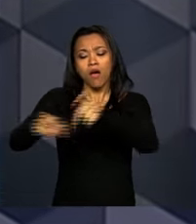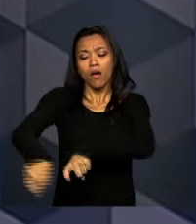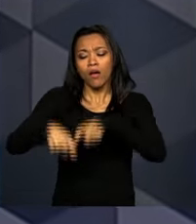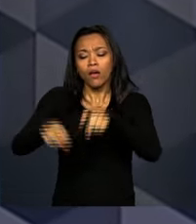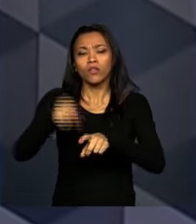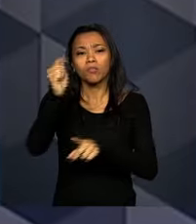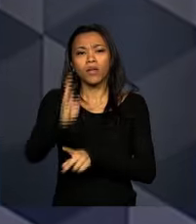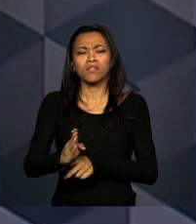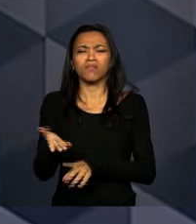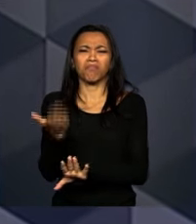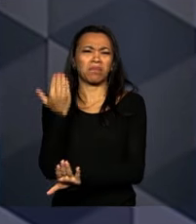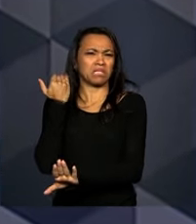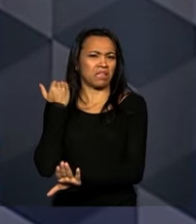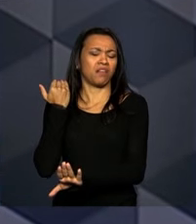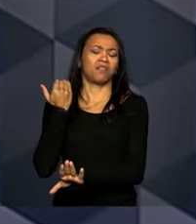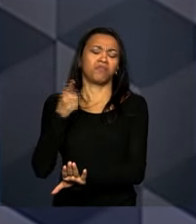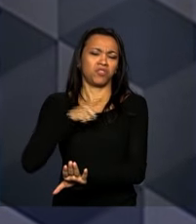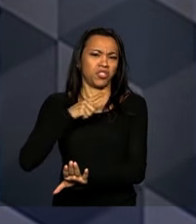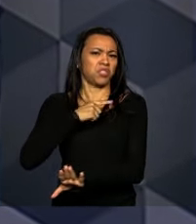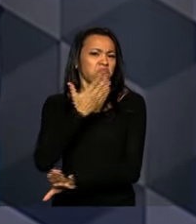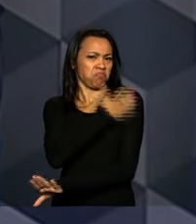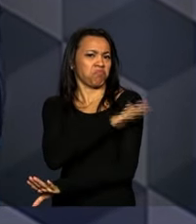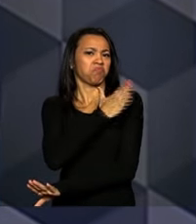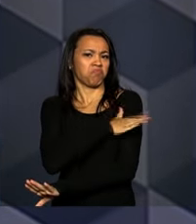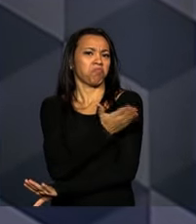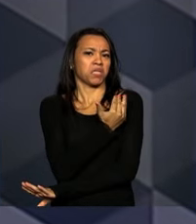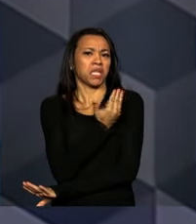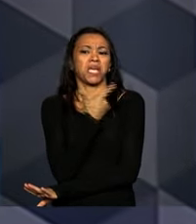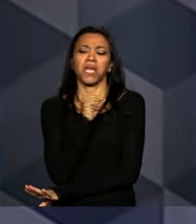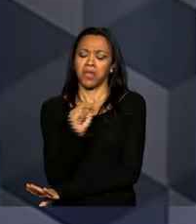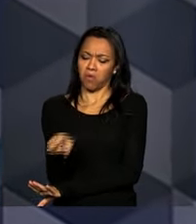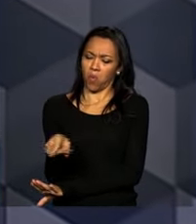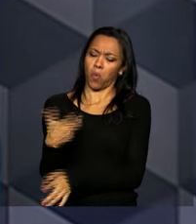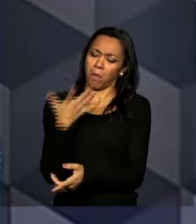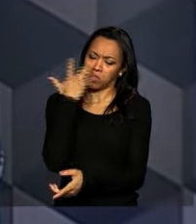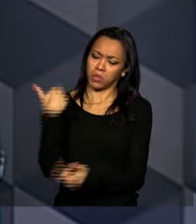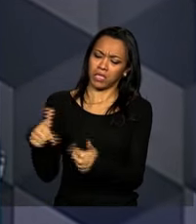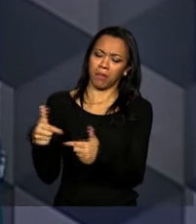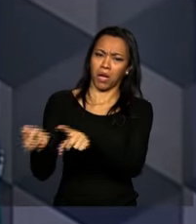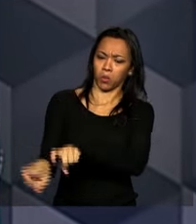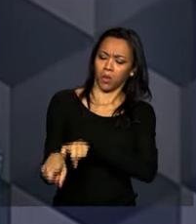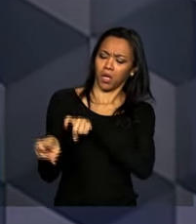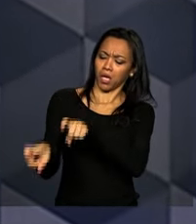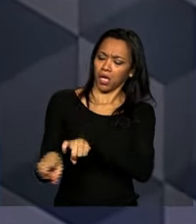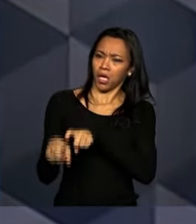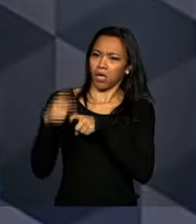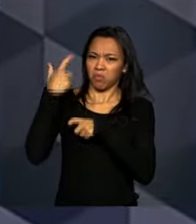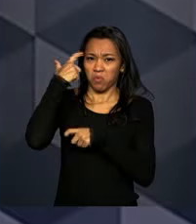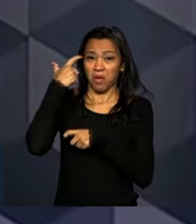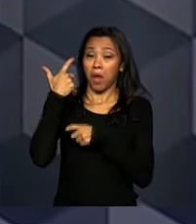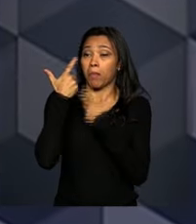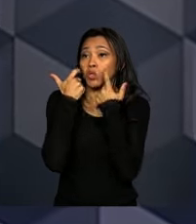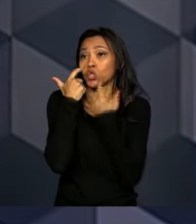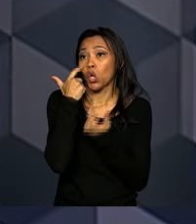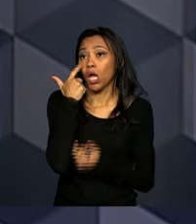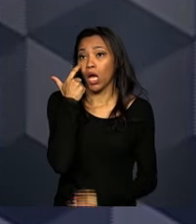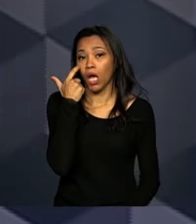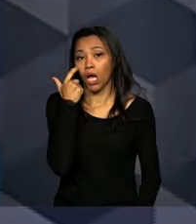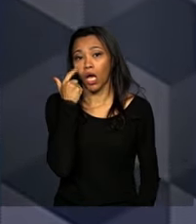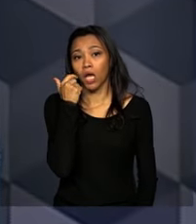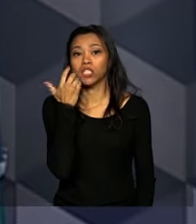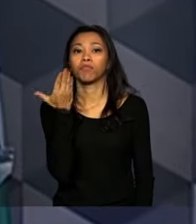em que havia até um certo preconceito que o agricultor era um ser chorão que vivia